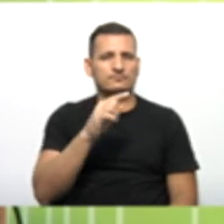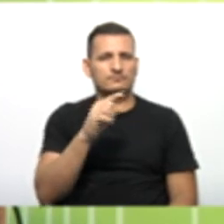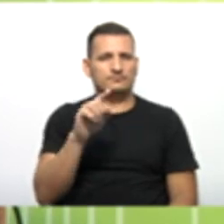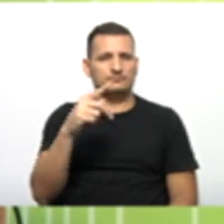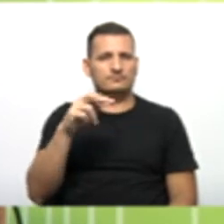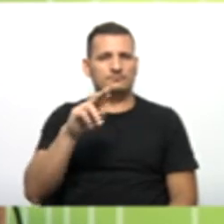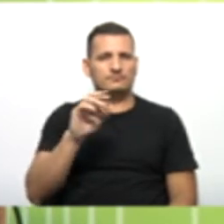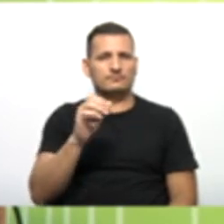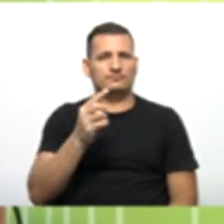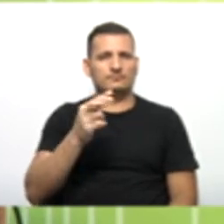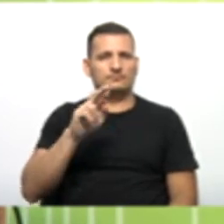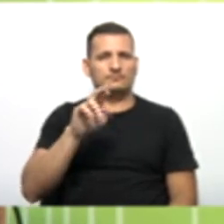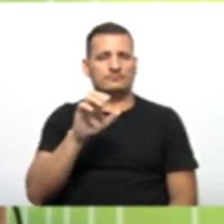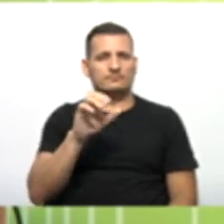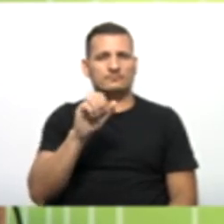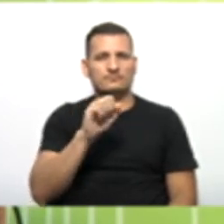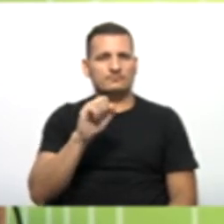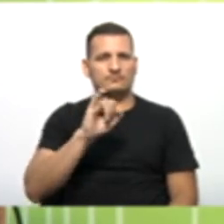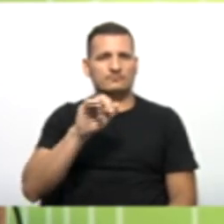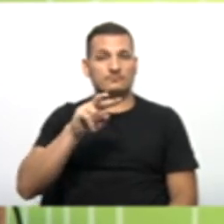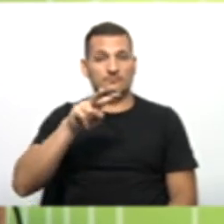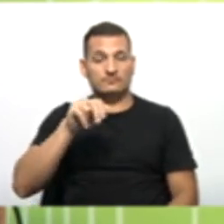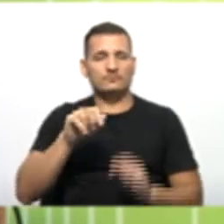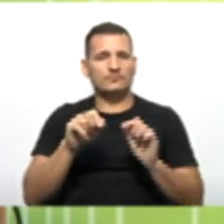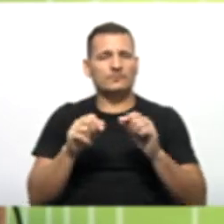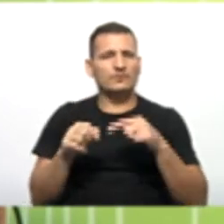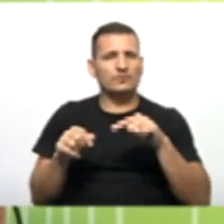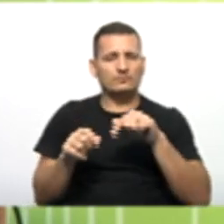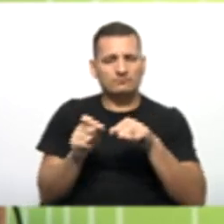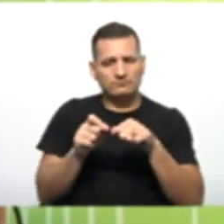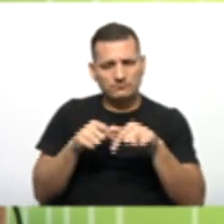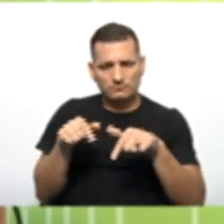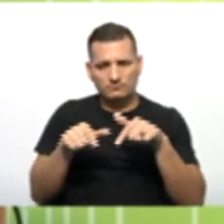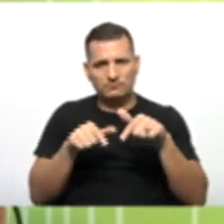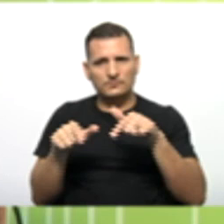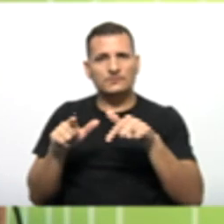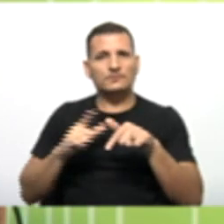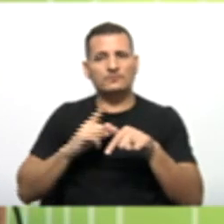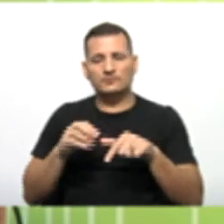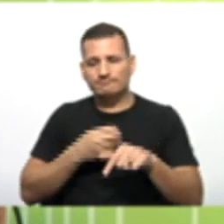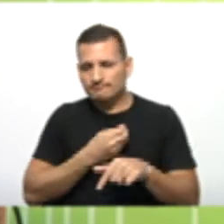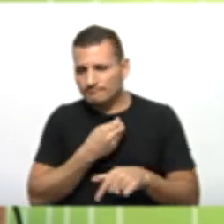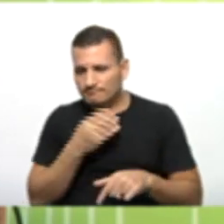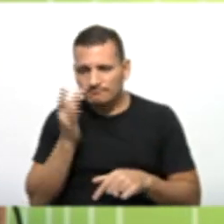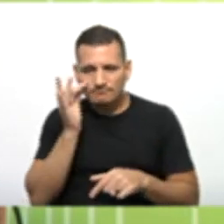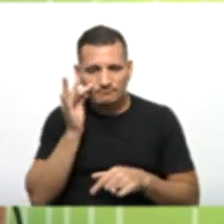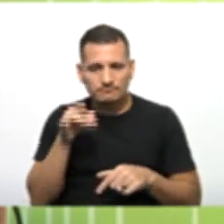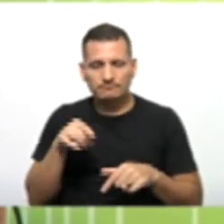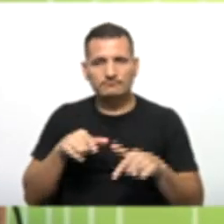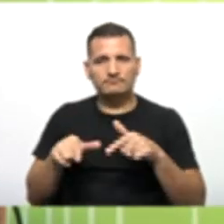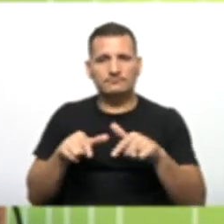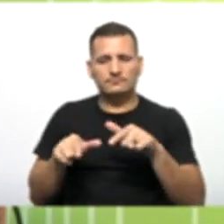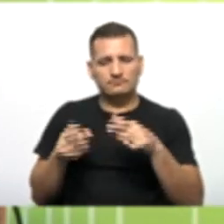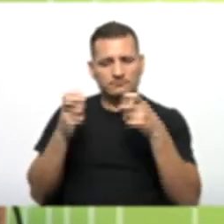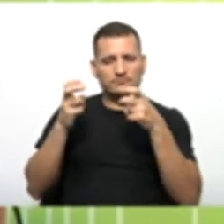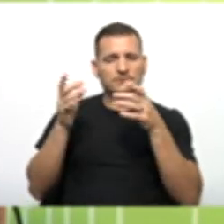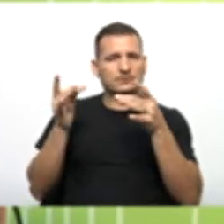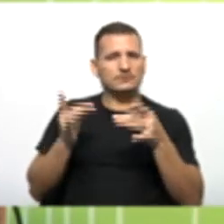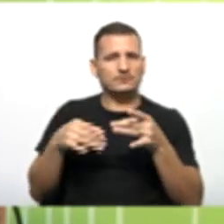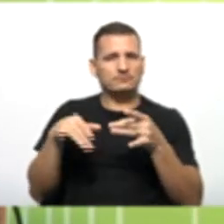executando, a gente está tendo ali, está vivendo as atividades. Então é o momento que eu vou ter um detalhe maior